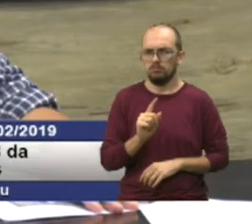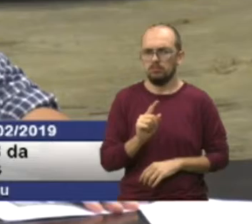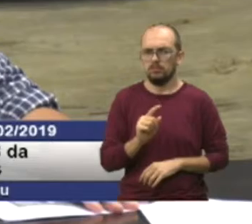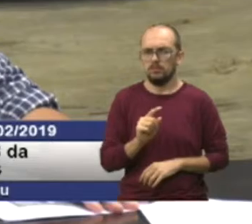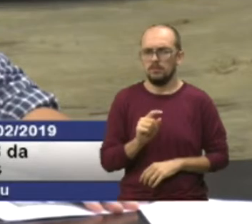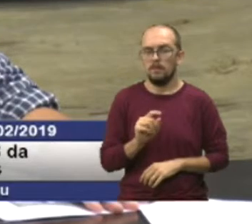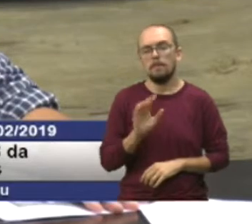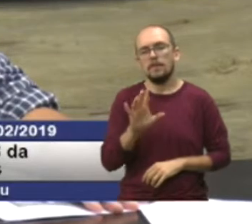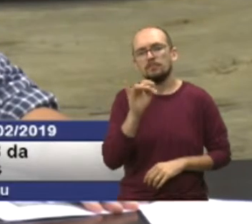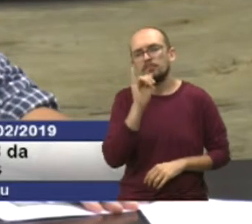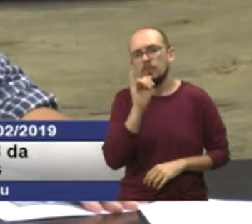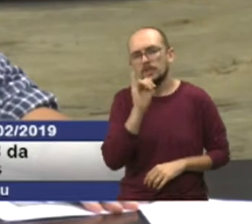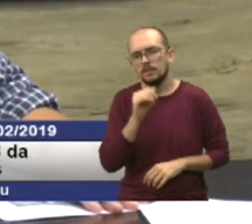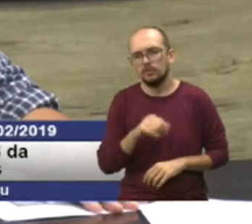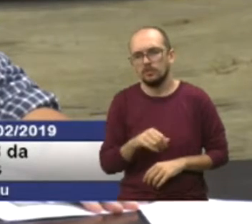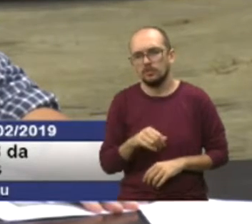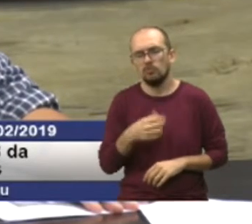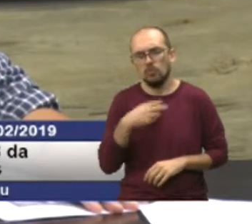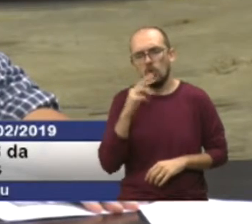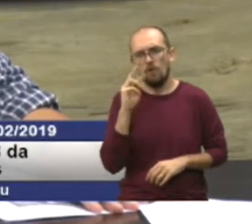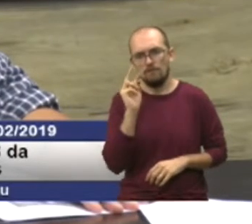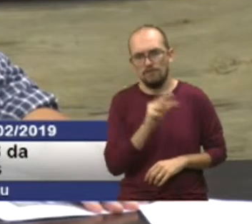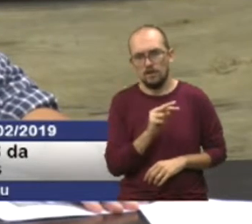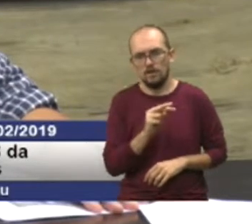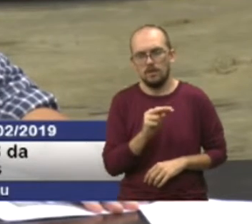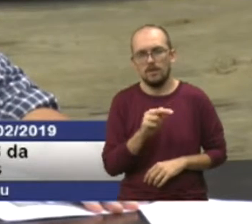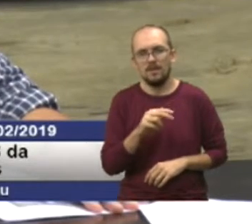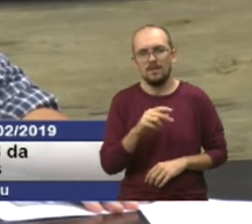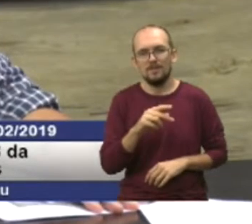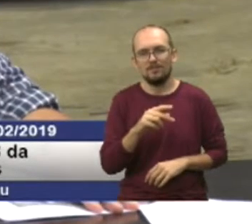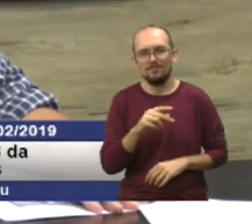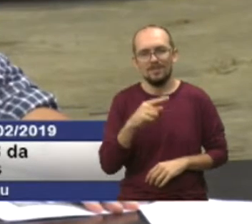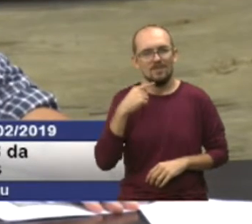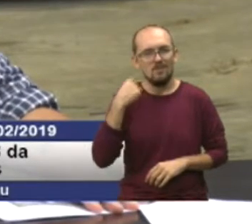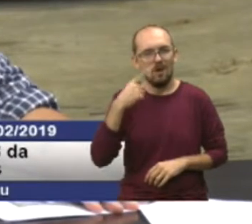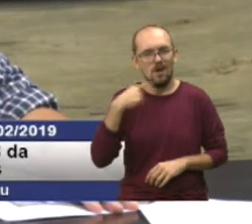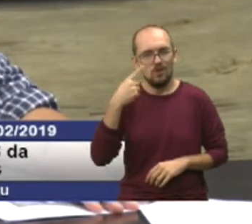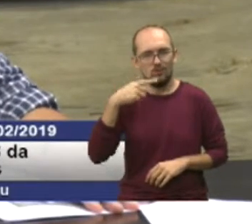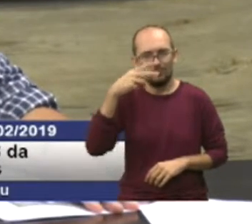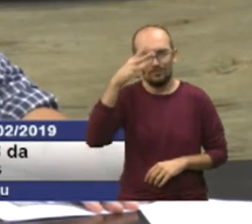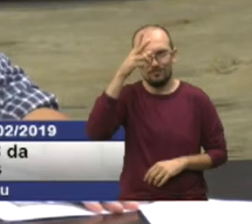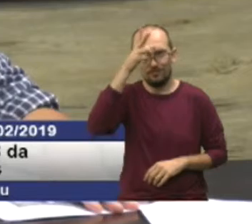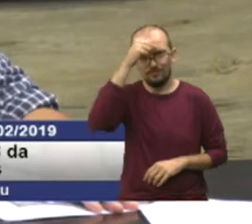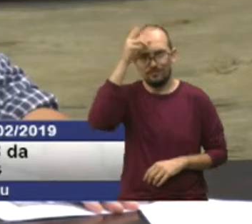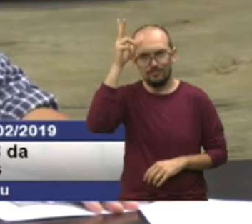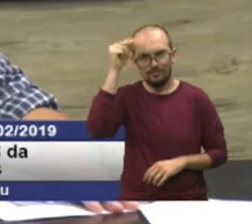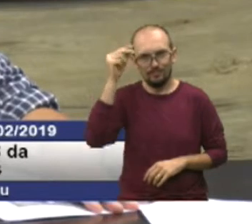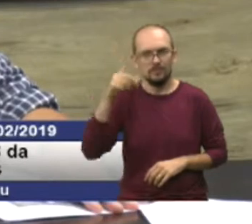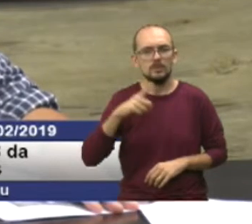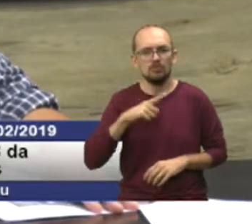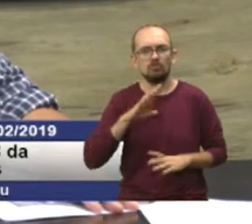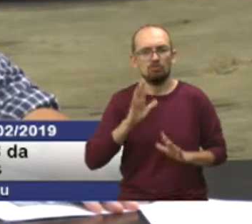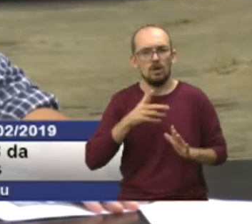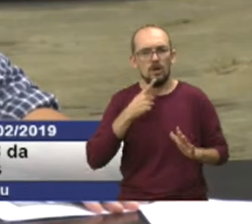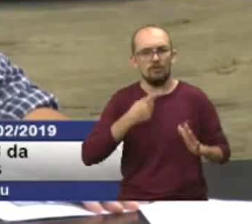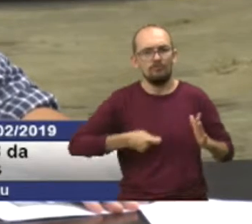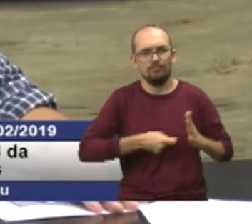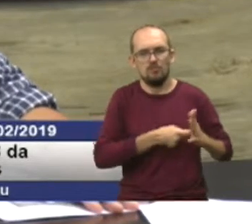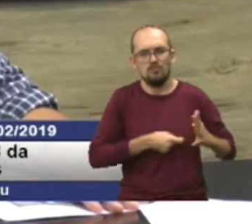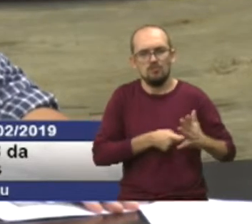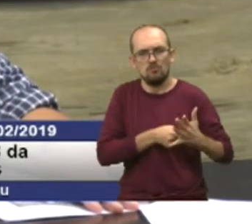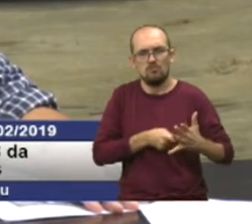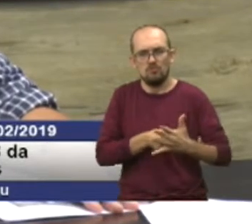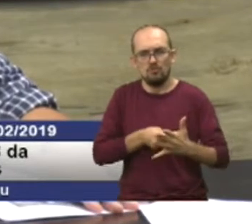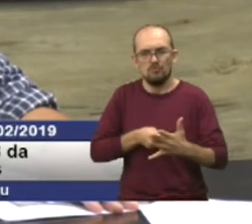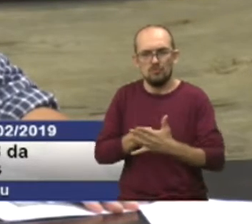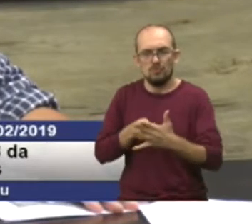que a gente tem visto é que a Procuradoria Municipal tem acionado já no primeiro